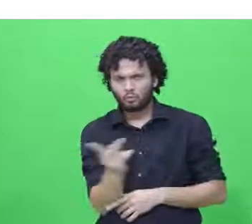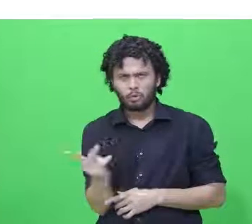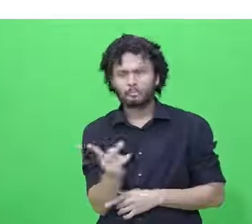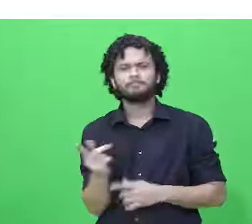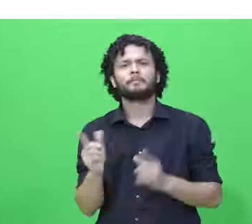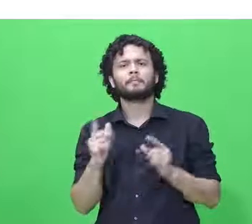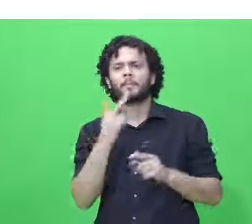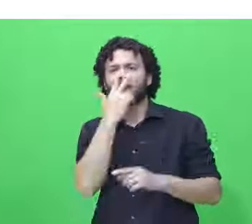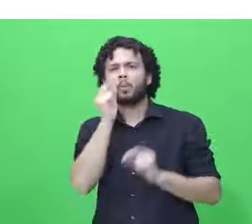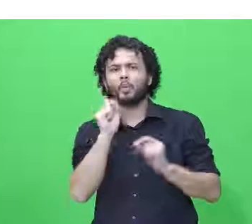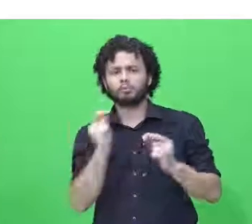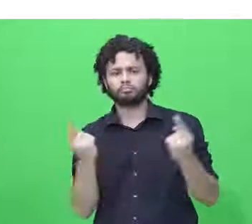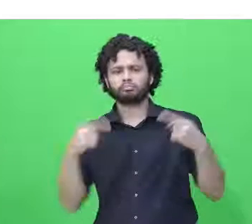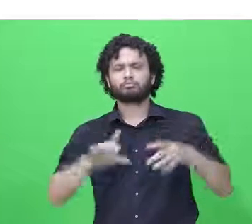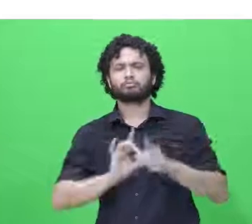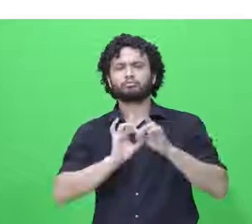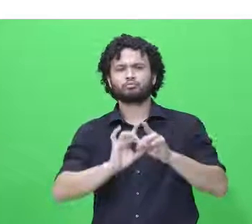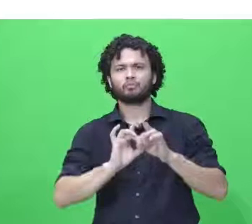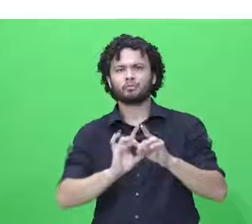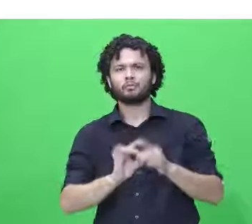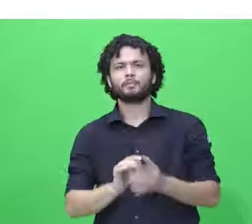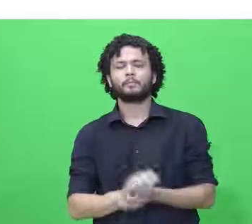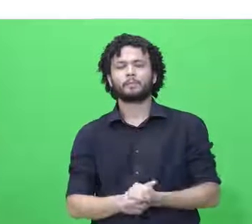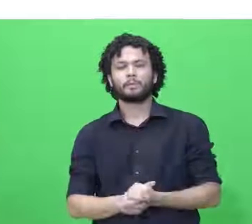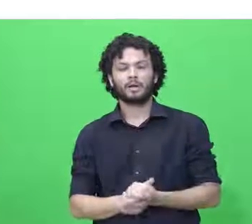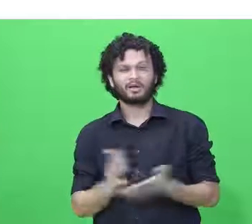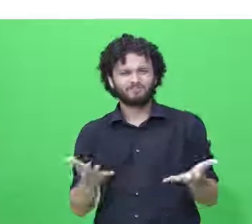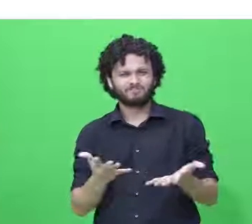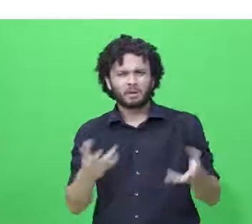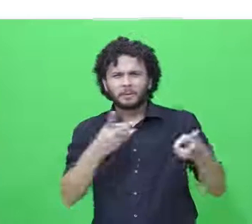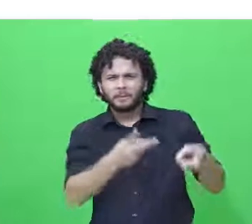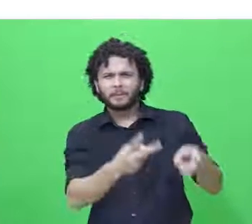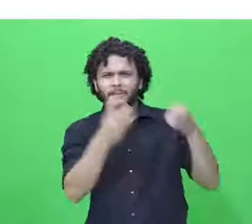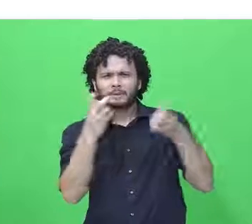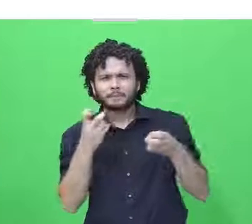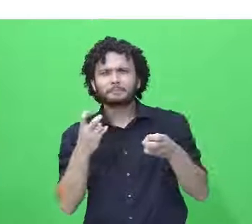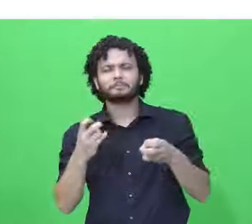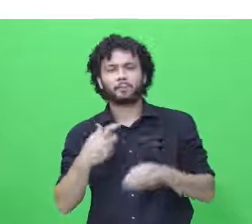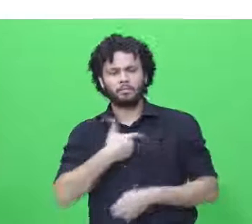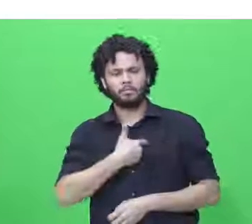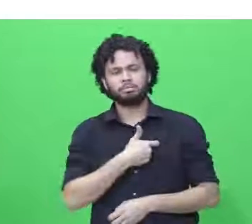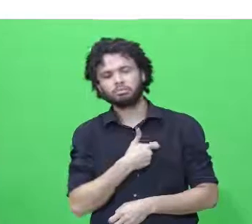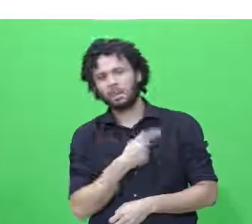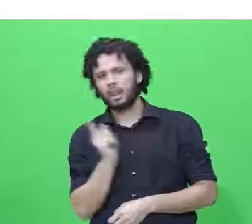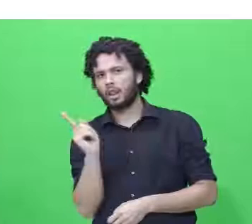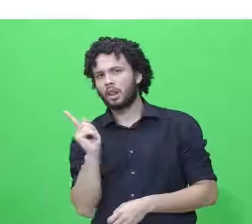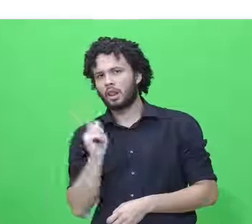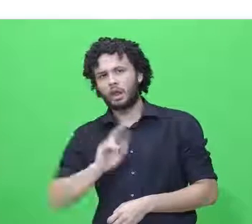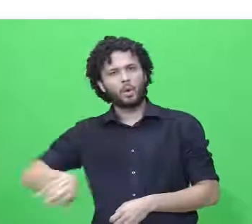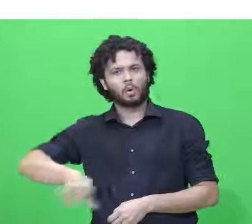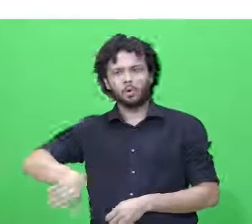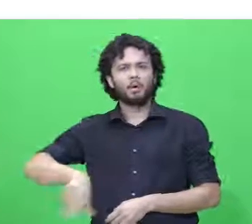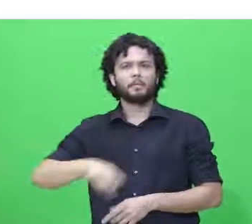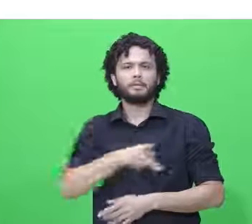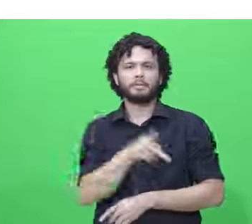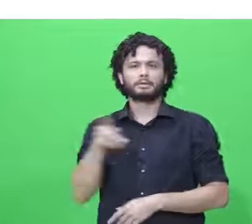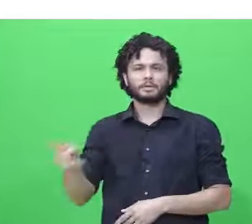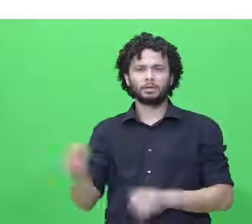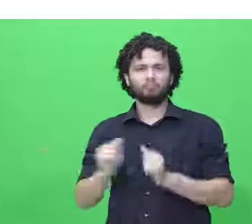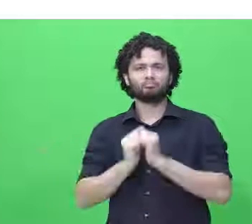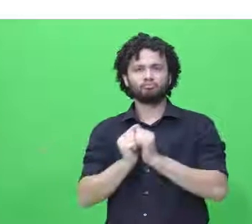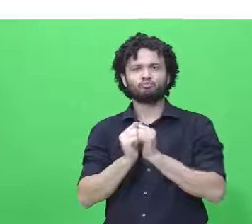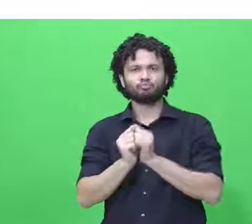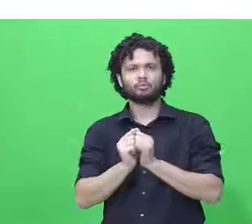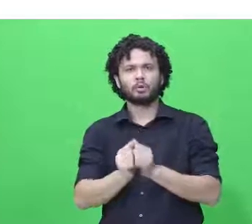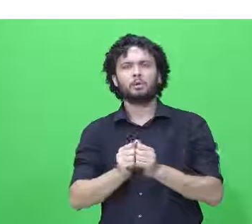do governo varguista. Exatamente aqui, então, a gente percebe que Vargas, ele não é o presidente, né, ligados, então, a